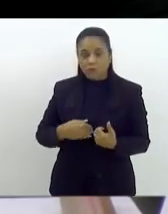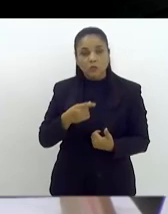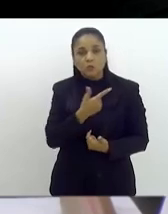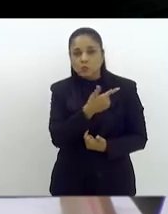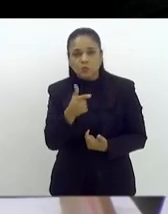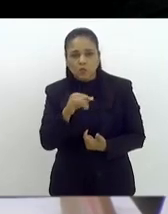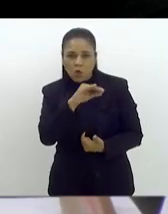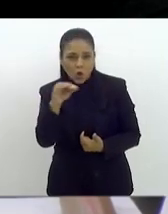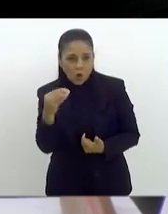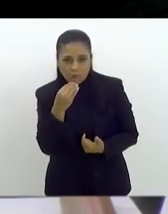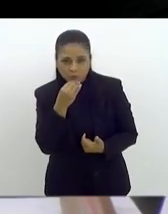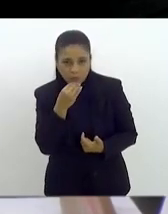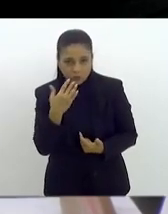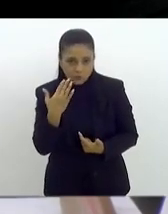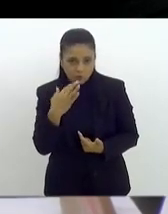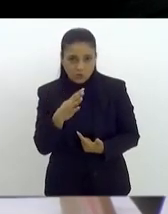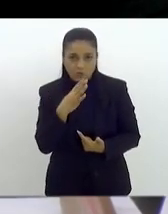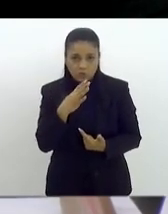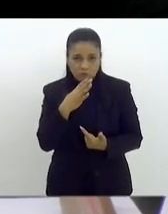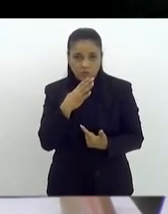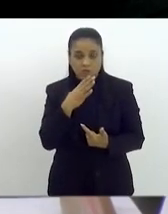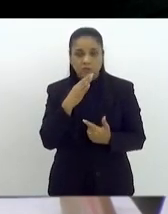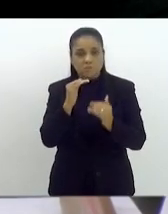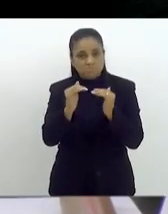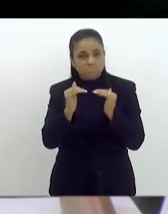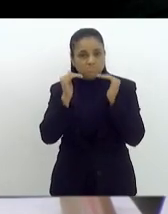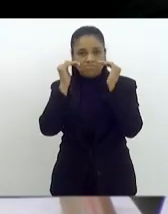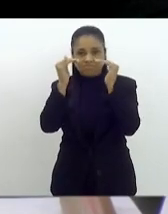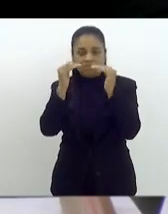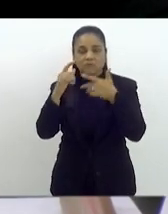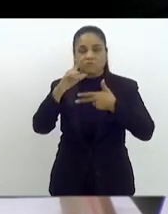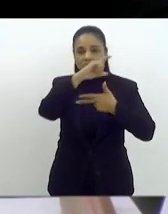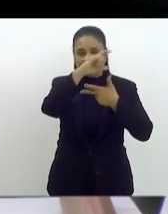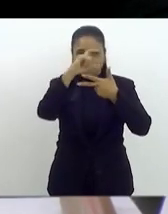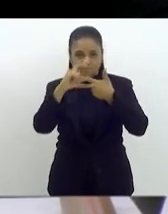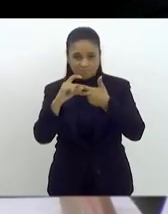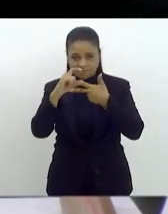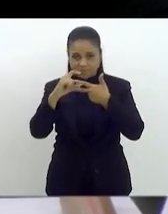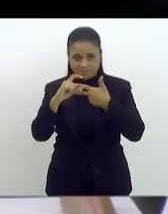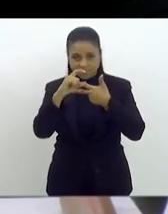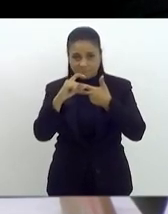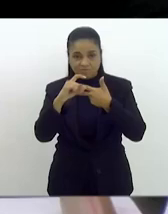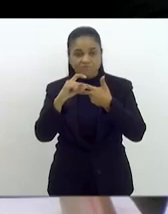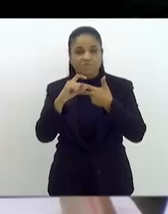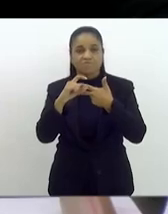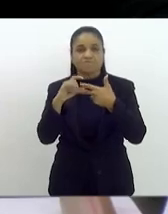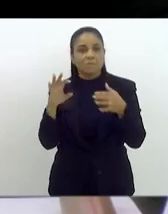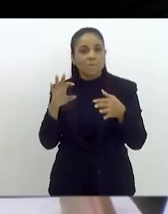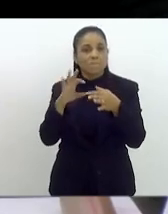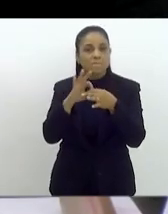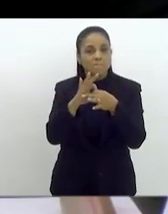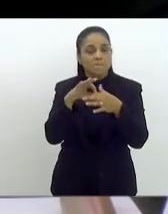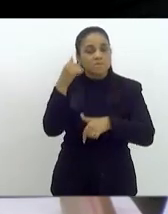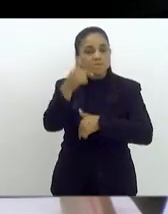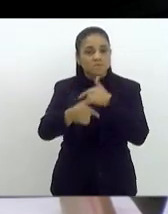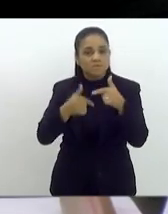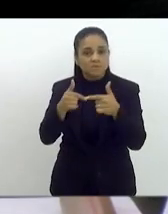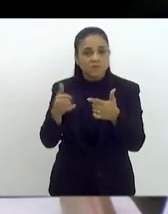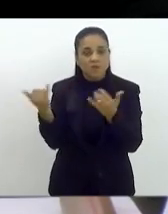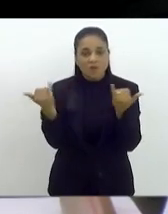de conhecer ele é uma autarquia do Poder Executivo aqui do estado e a gente trabalha com as informações